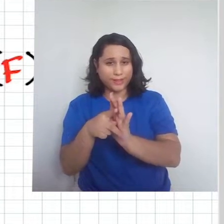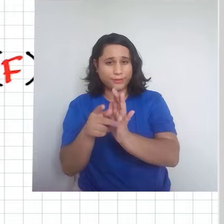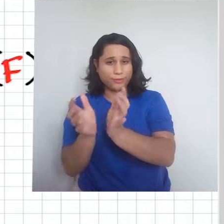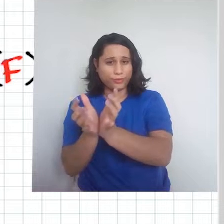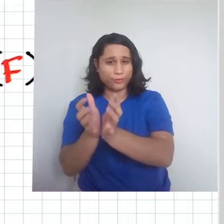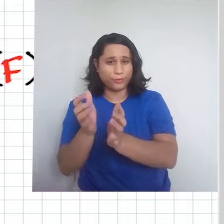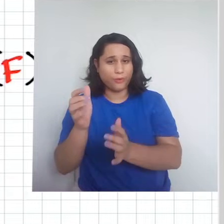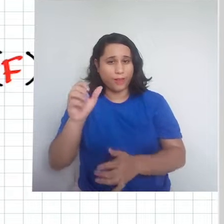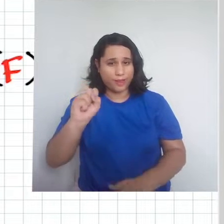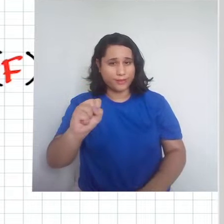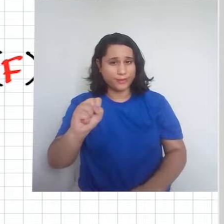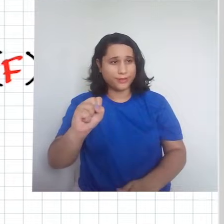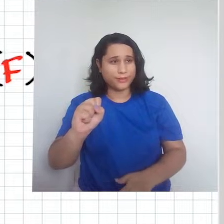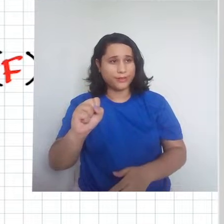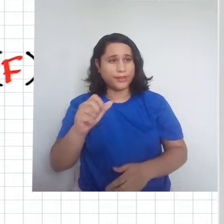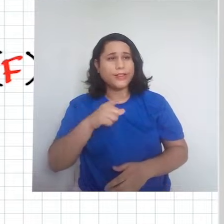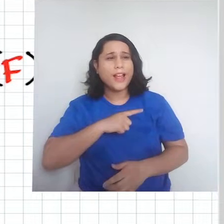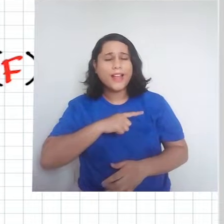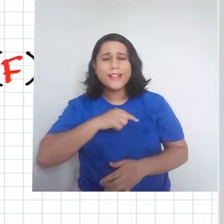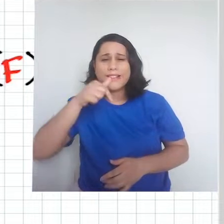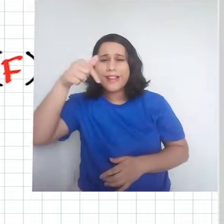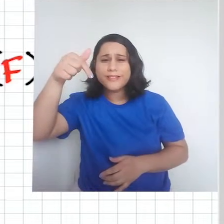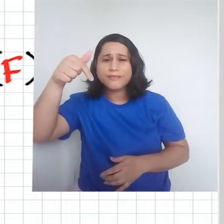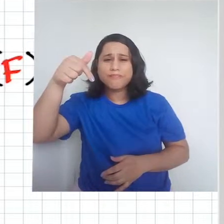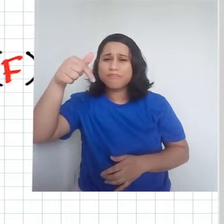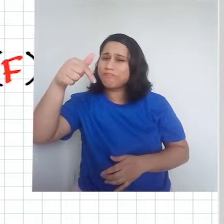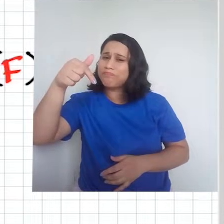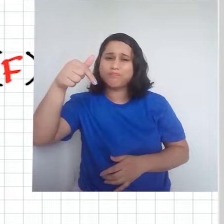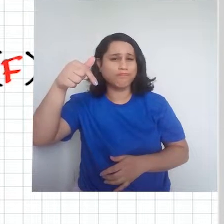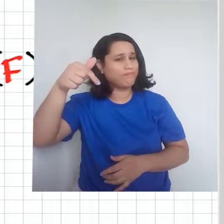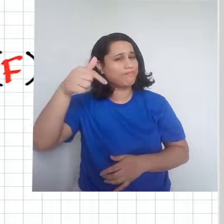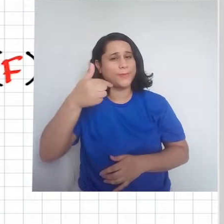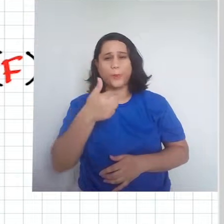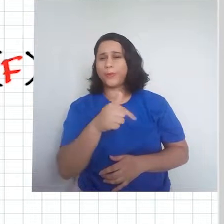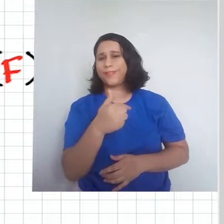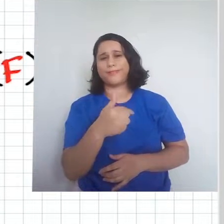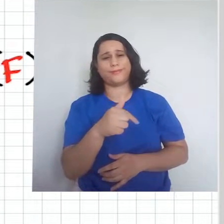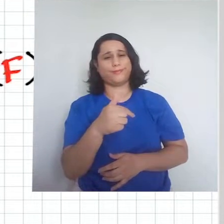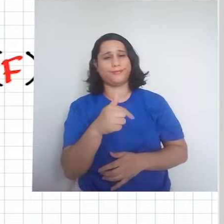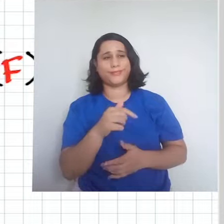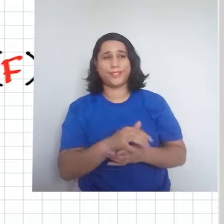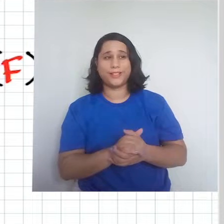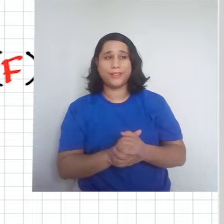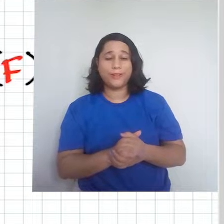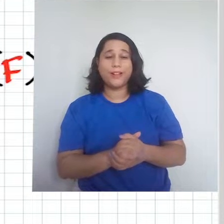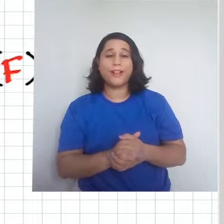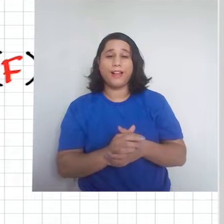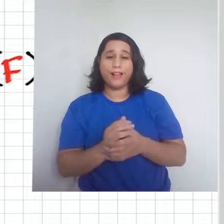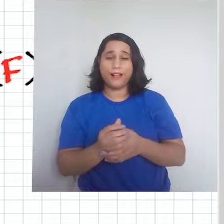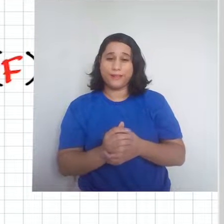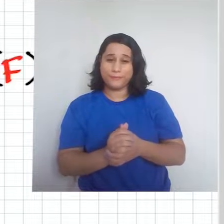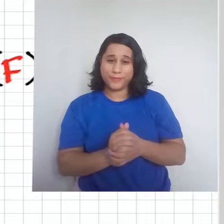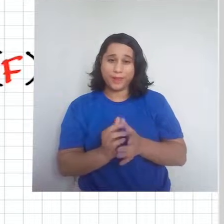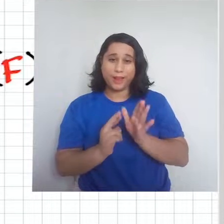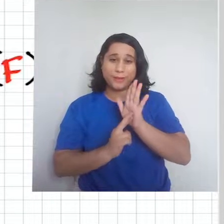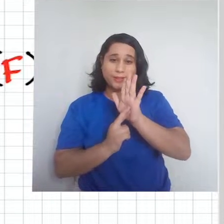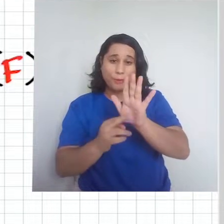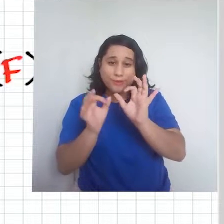nesse conjunto, você consegue identificar o número 7? Não. Então, a representação correta disso aí seria o